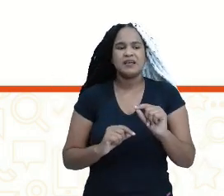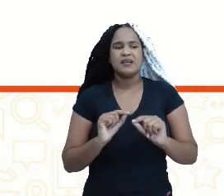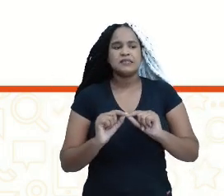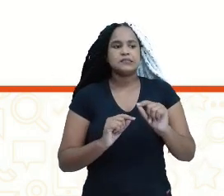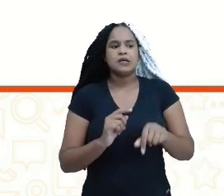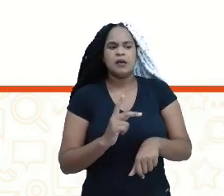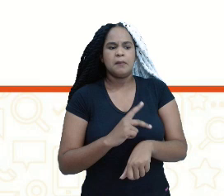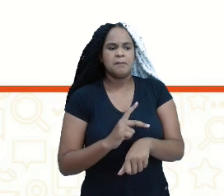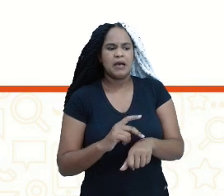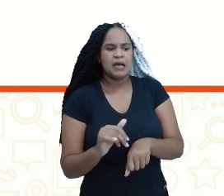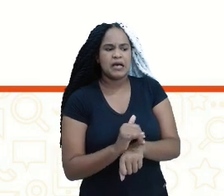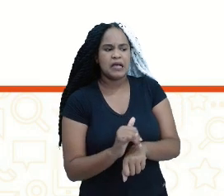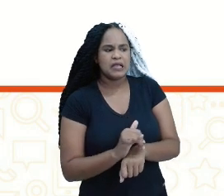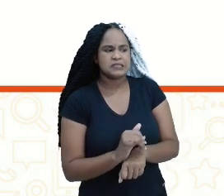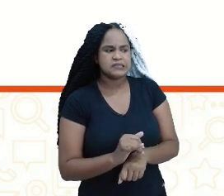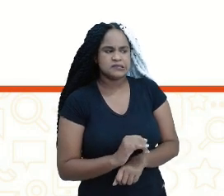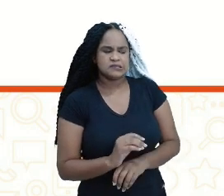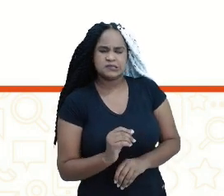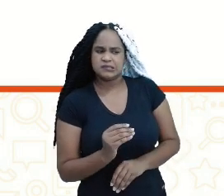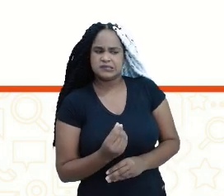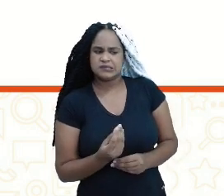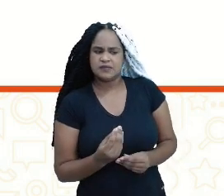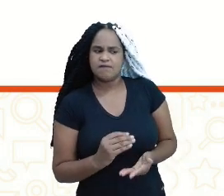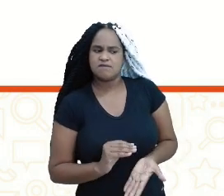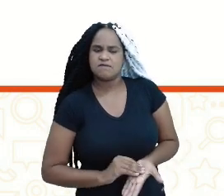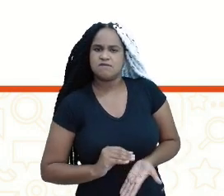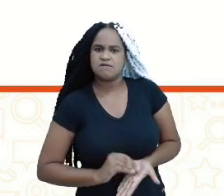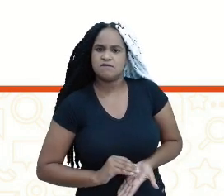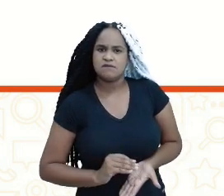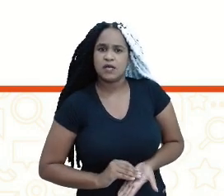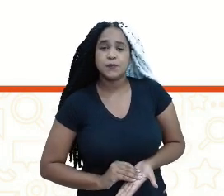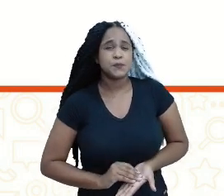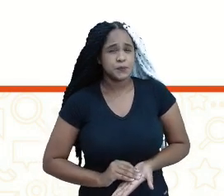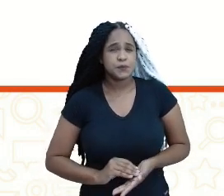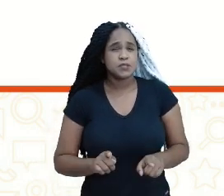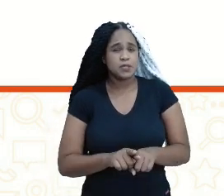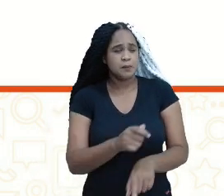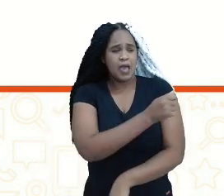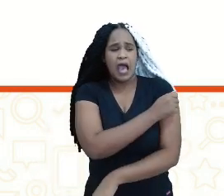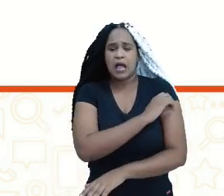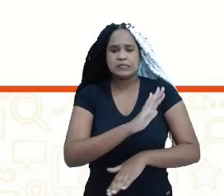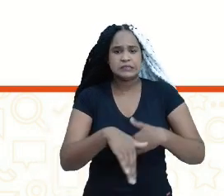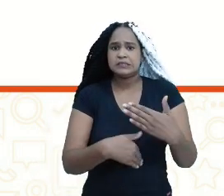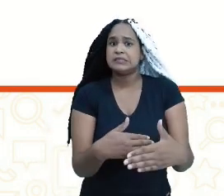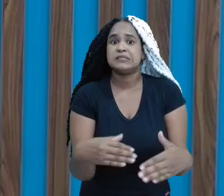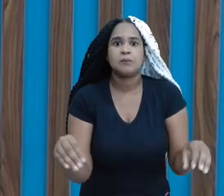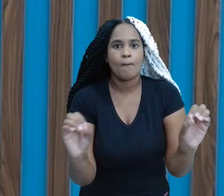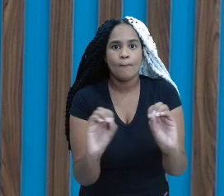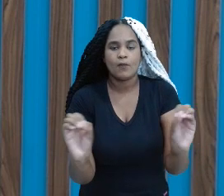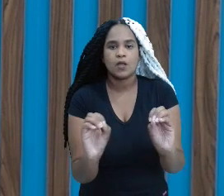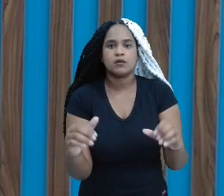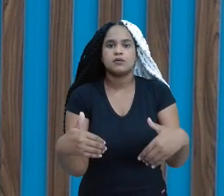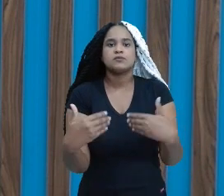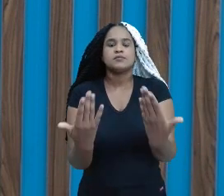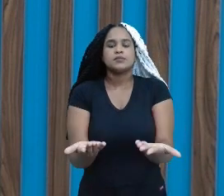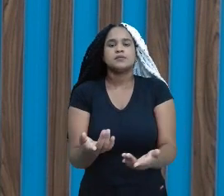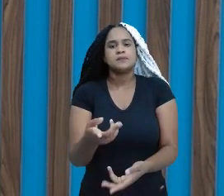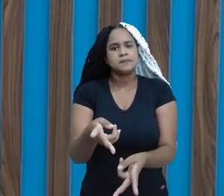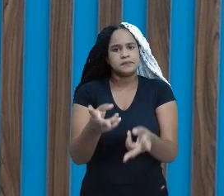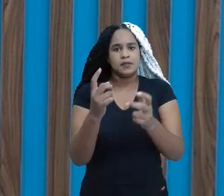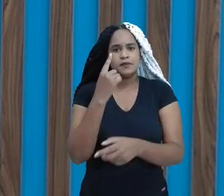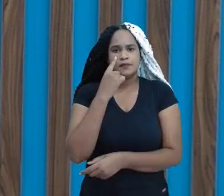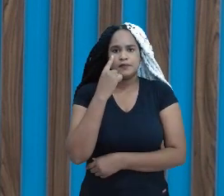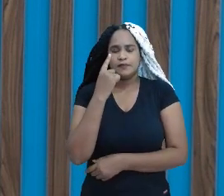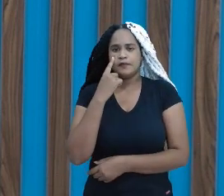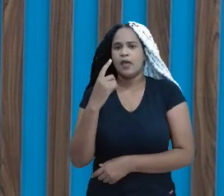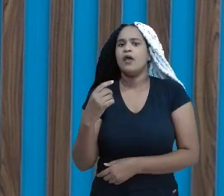estagnado, que as estratégias não estão sendo significativas, que o estudante não avança. Então, percebam como é importante